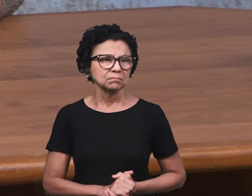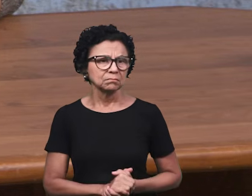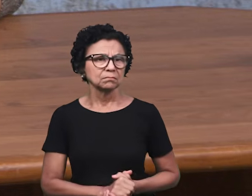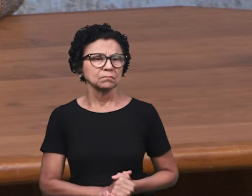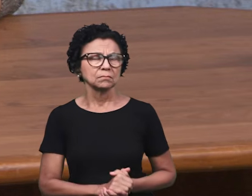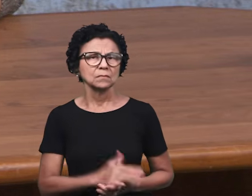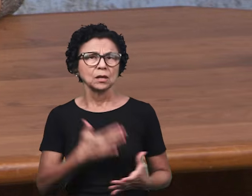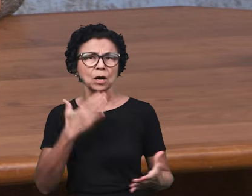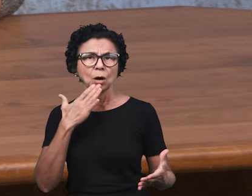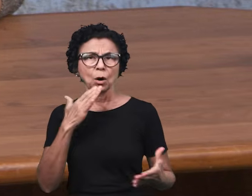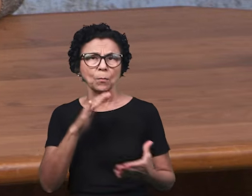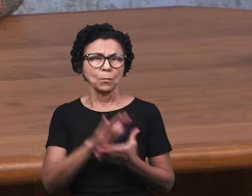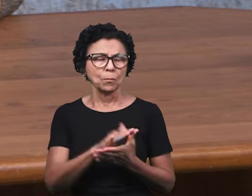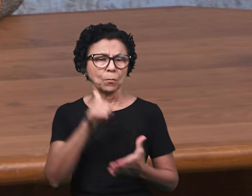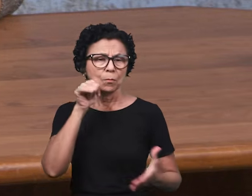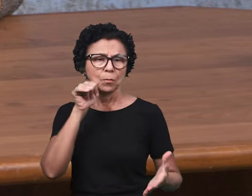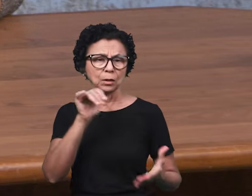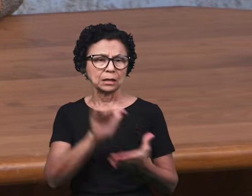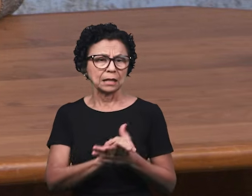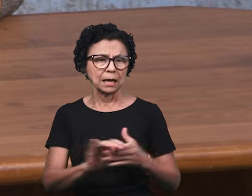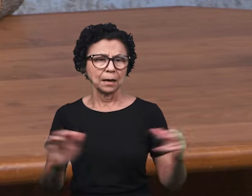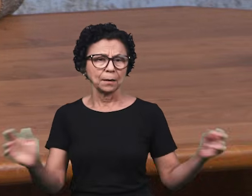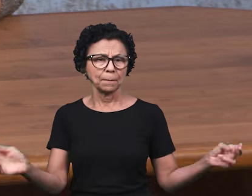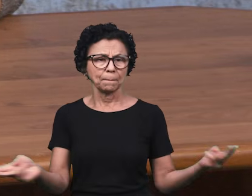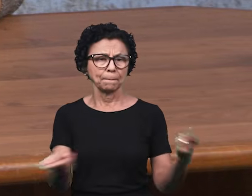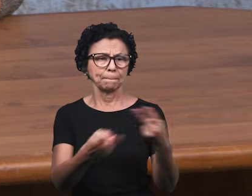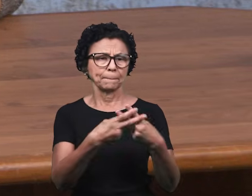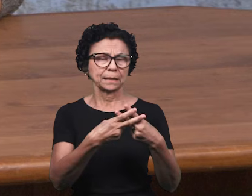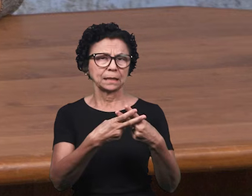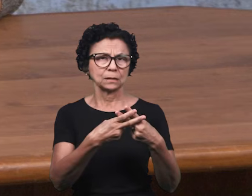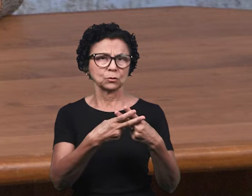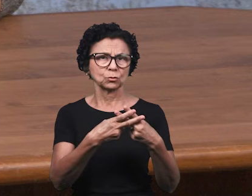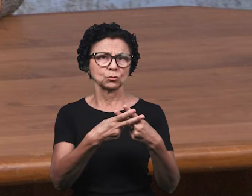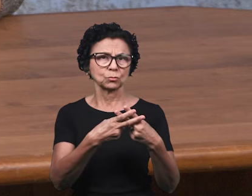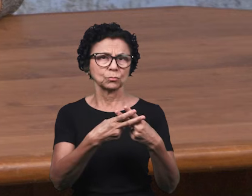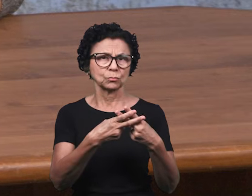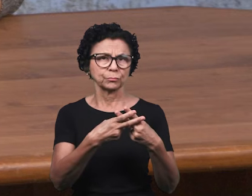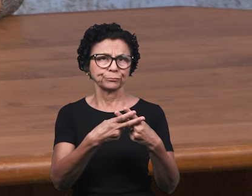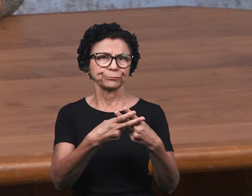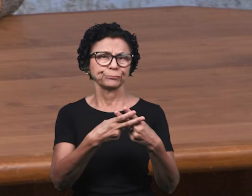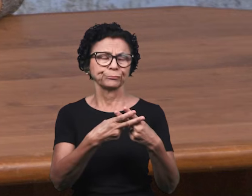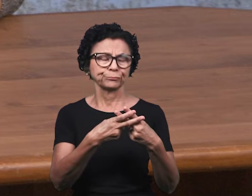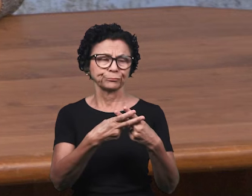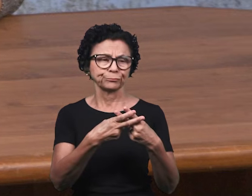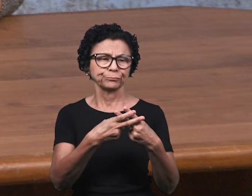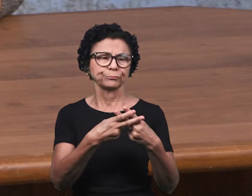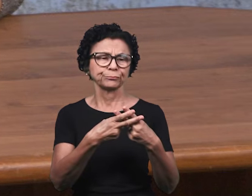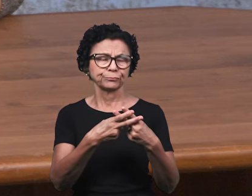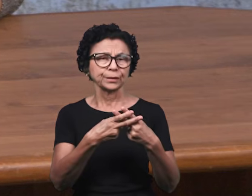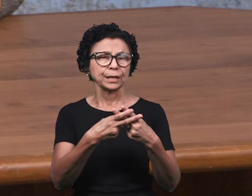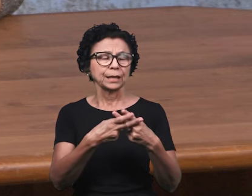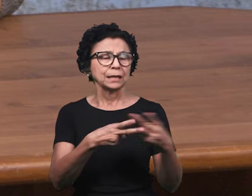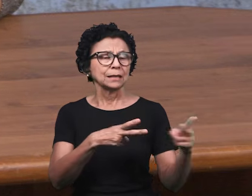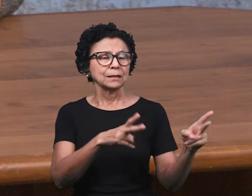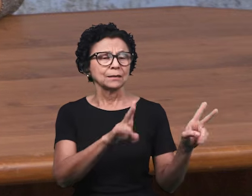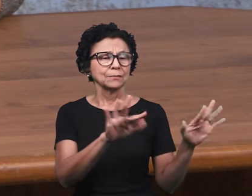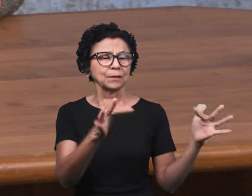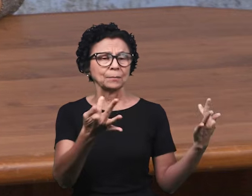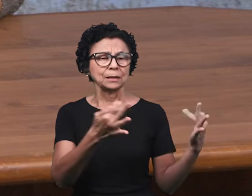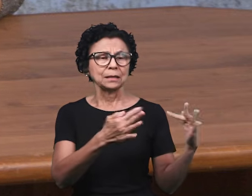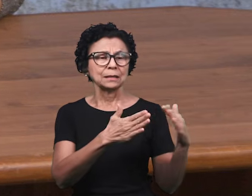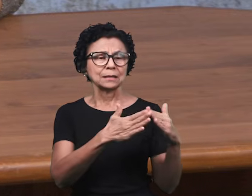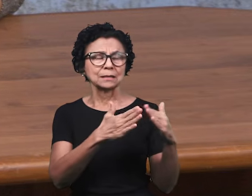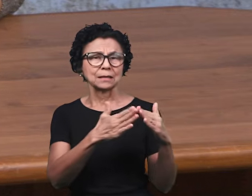mulher serão presos e o velho com o que está cheio de dias. E as suas casas passarão